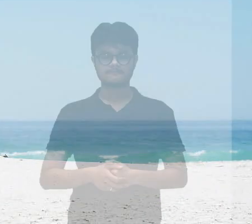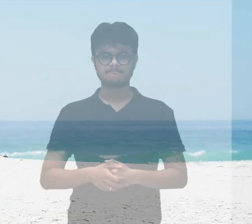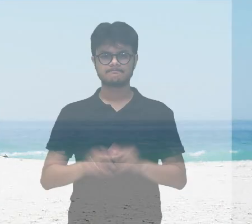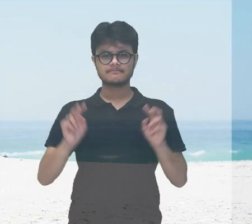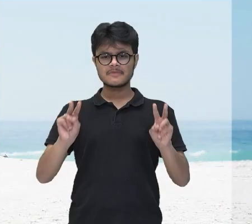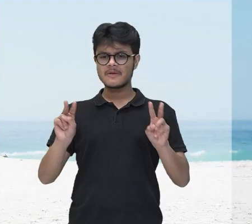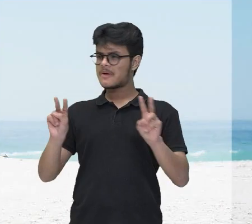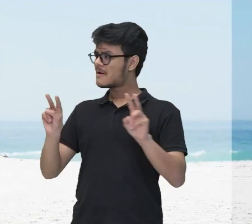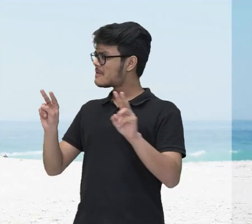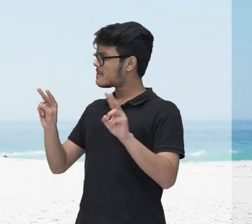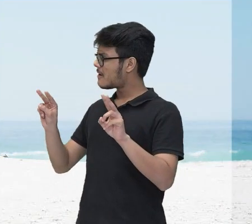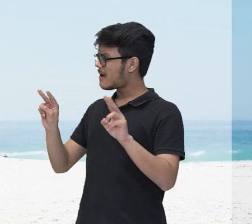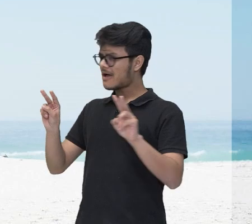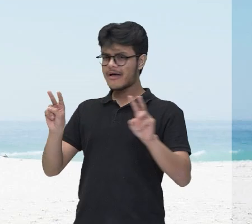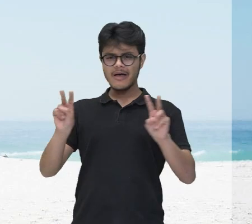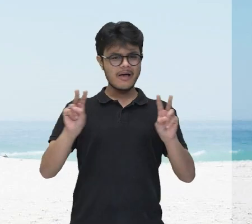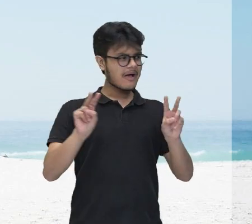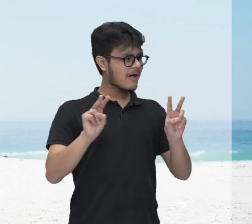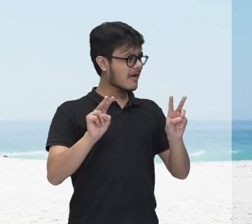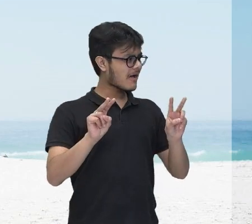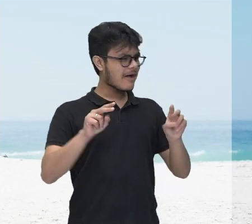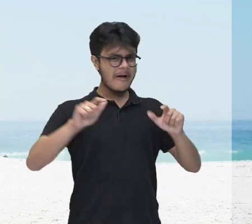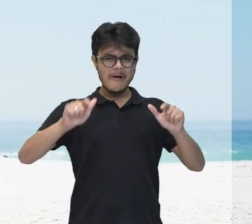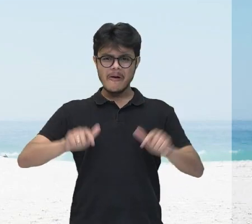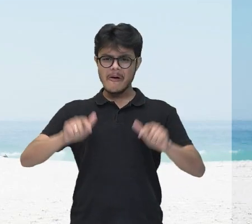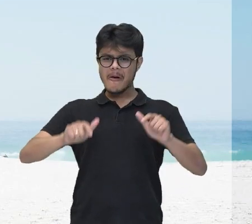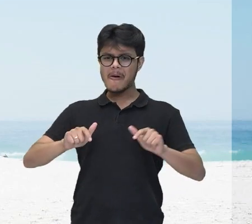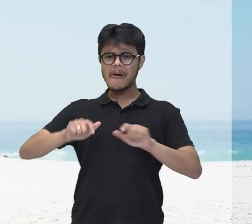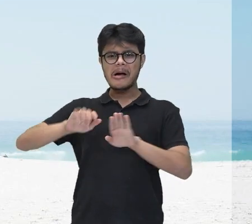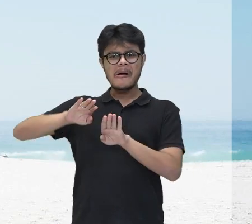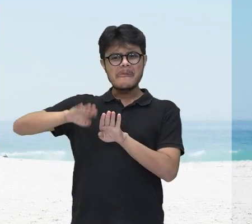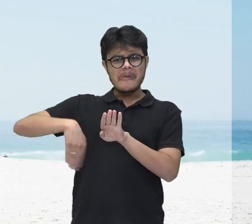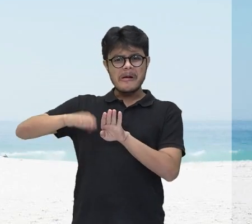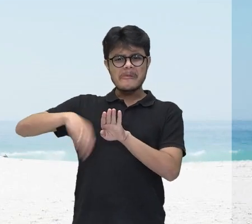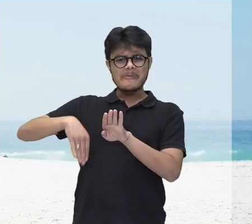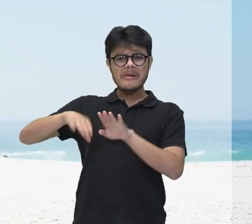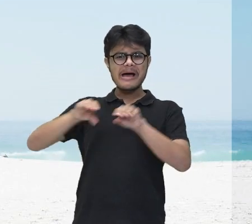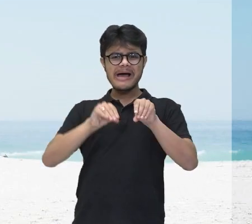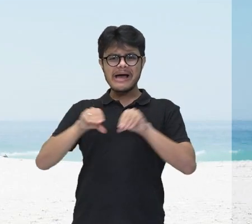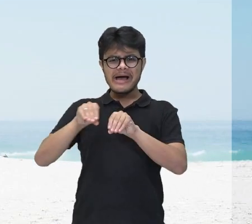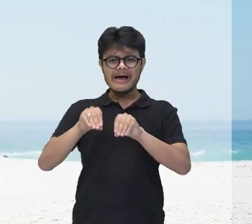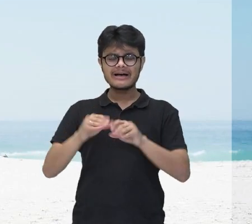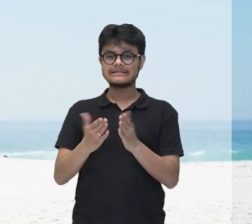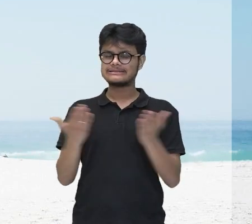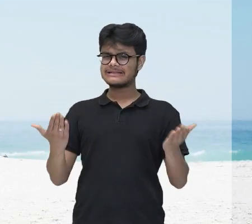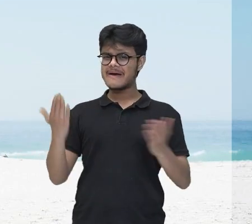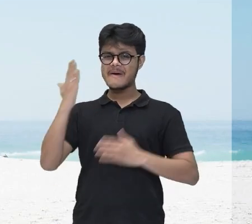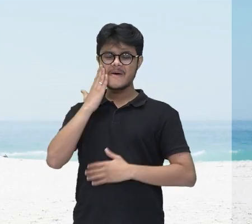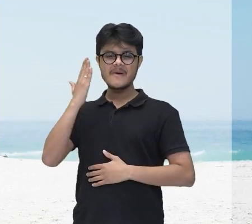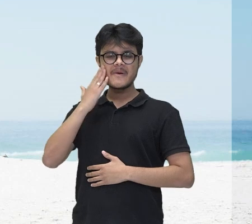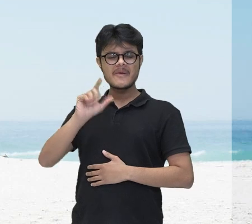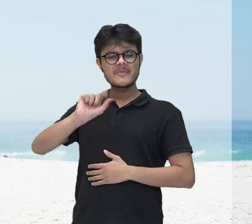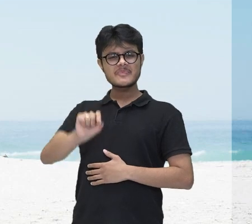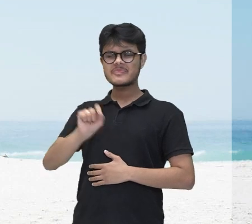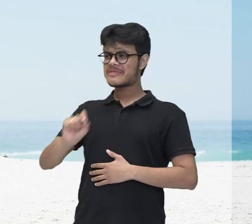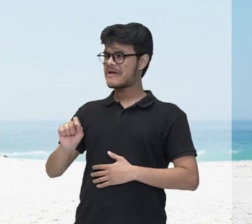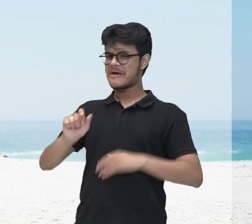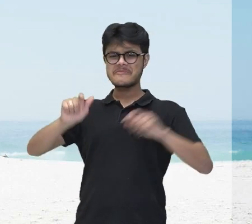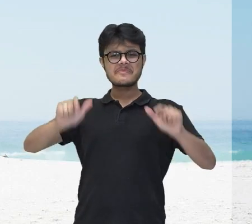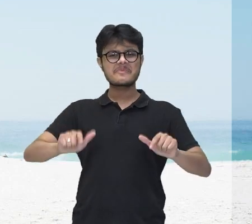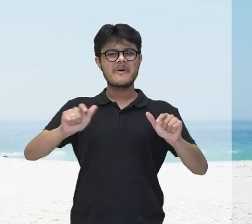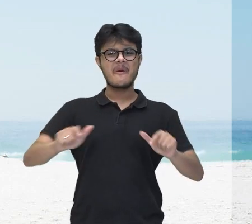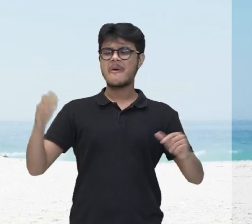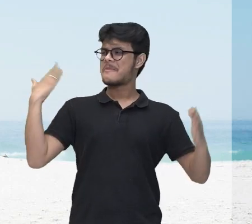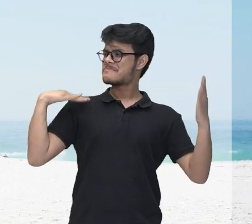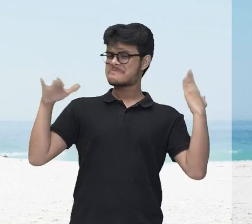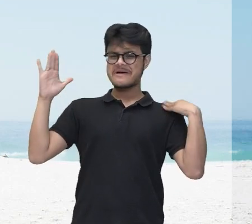Vejam vocês onde eu estou. Hoje eu estou numa praia. Então, sabe aquele momento de lazer que você vai